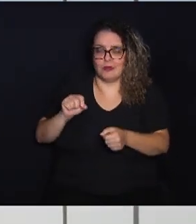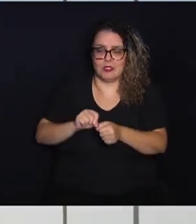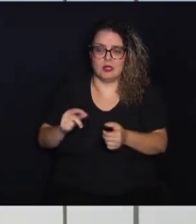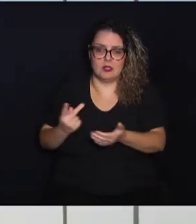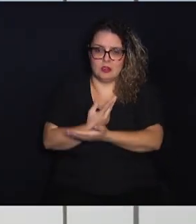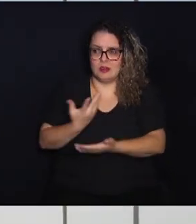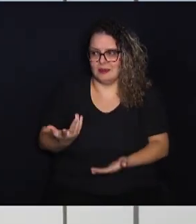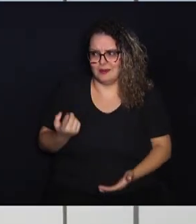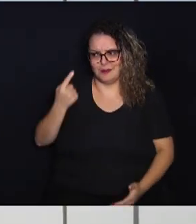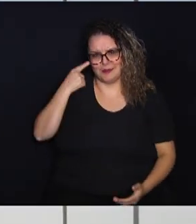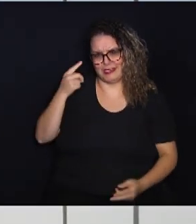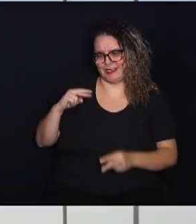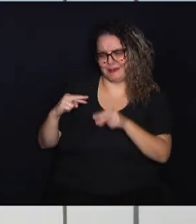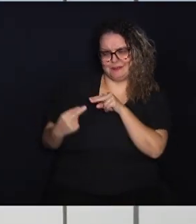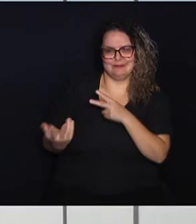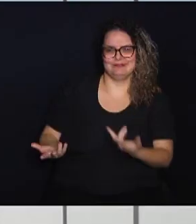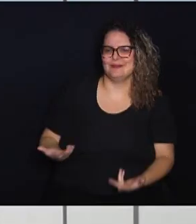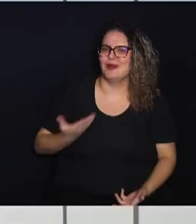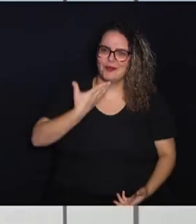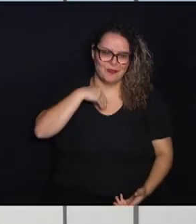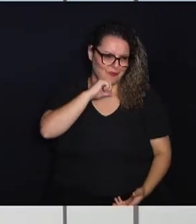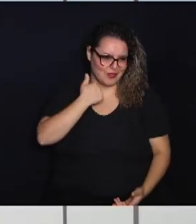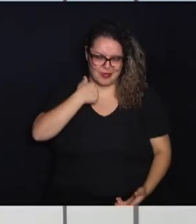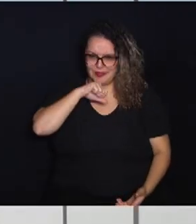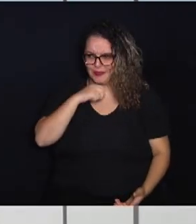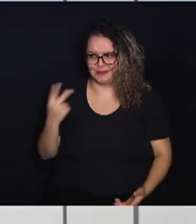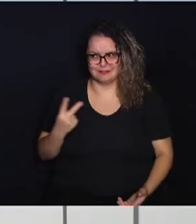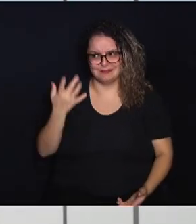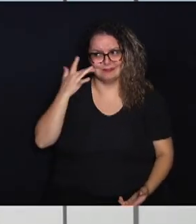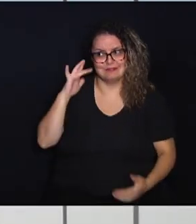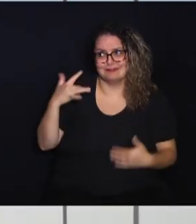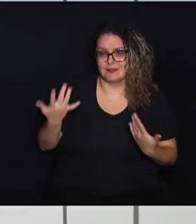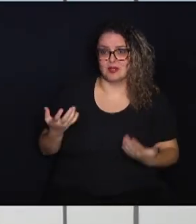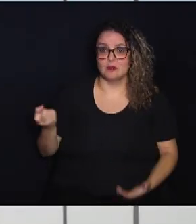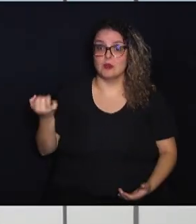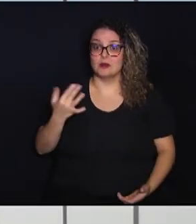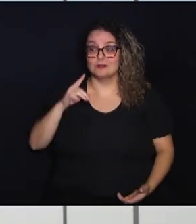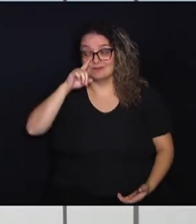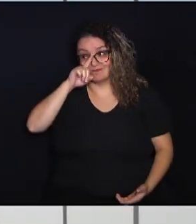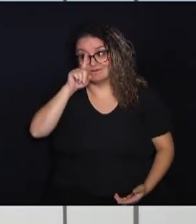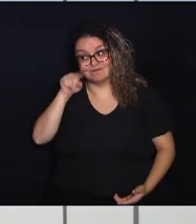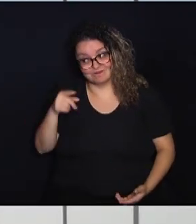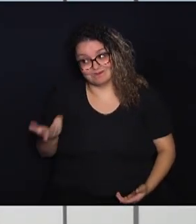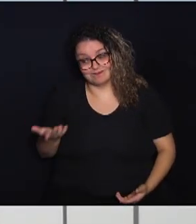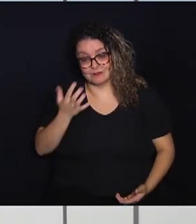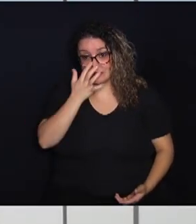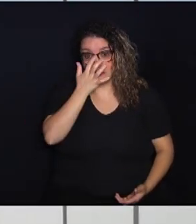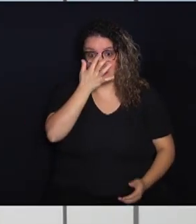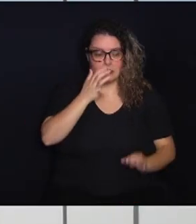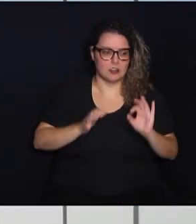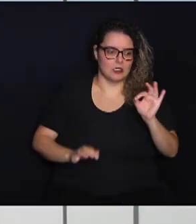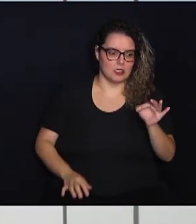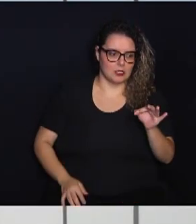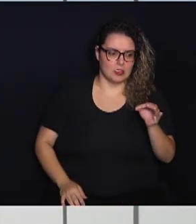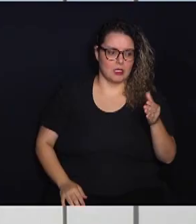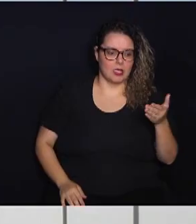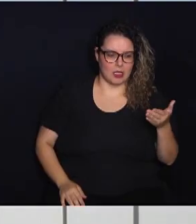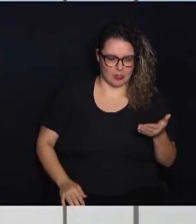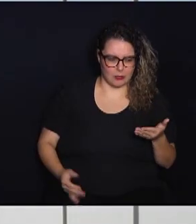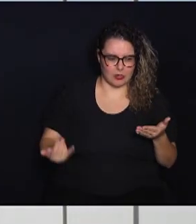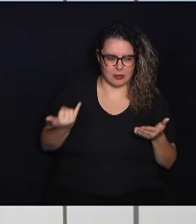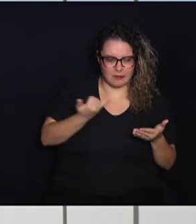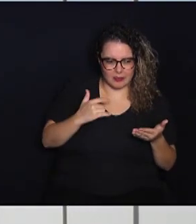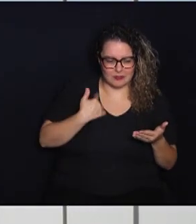porque os pais não são nativos digitais, então eles não têm a menor ideia de quanto perigoso isso é. Tá certo. Agora, fala pra